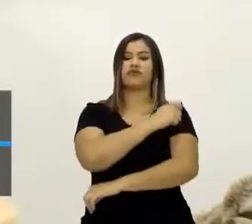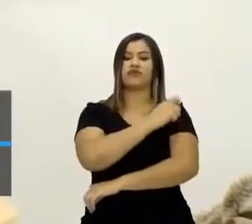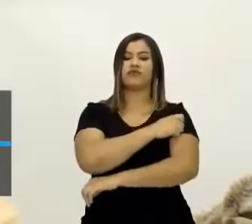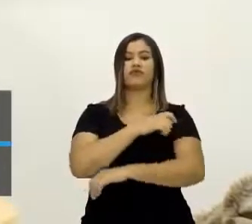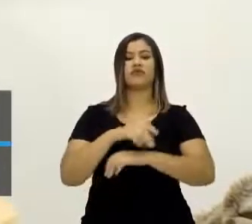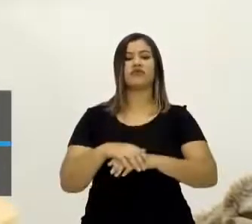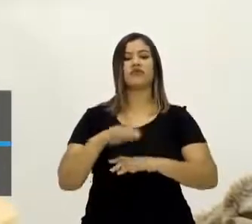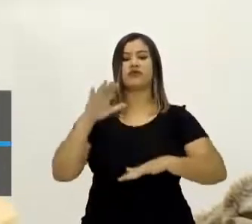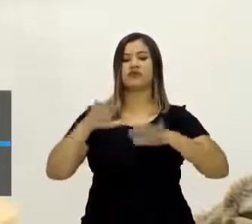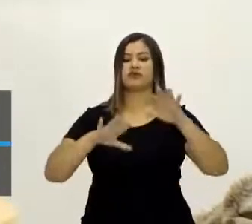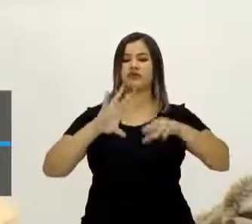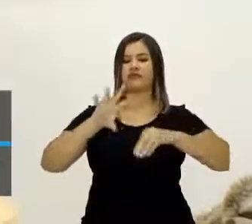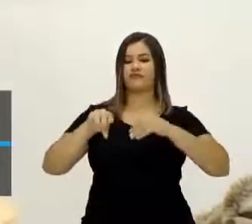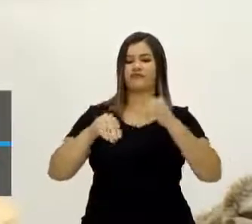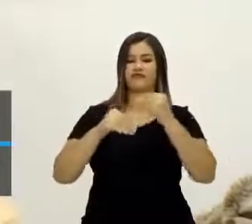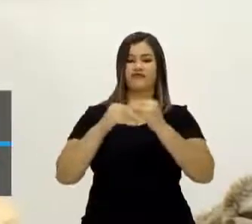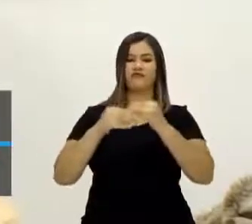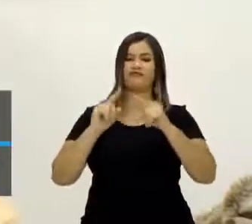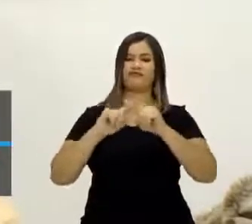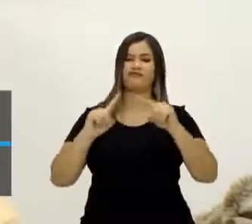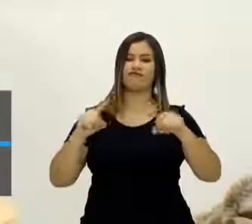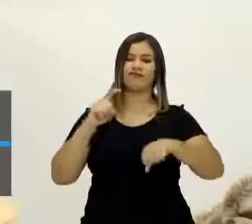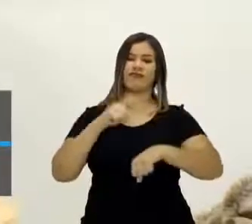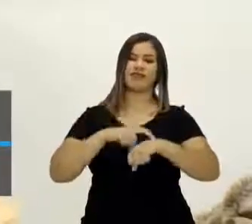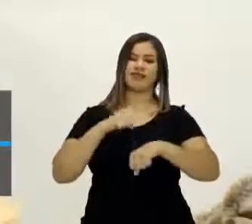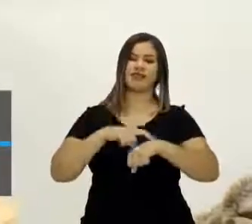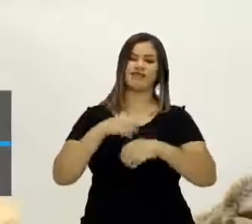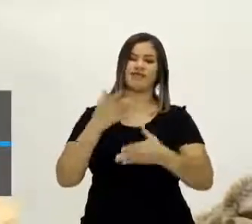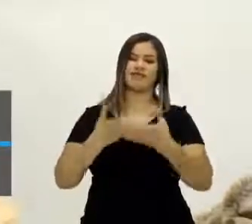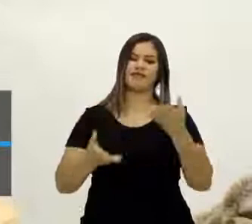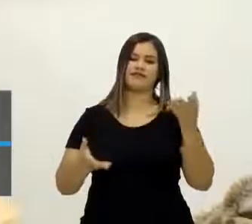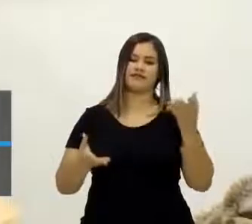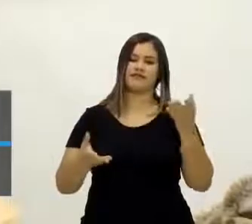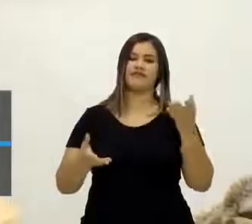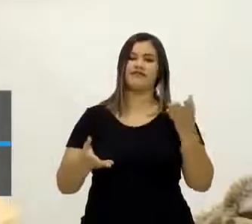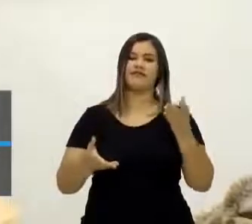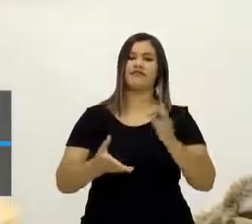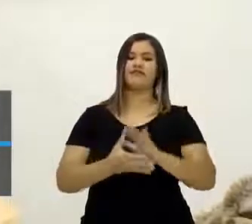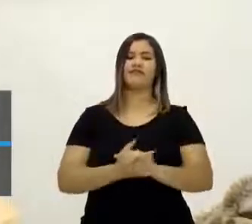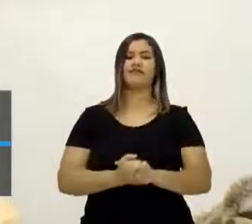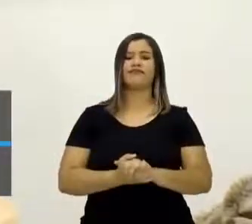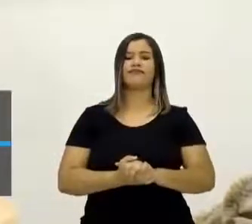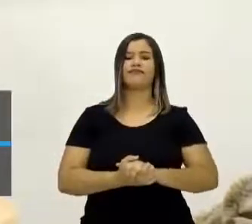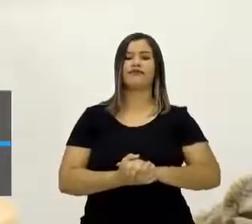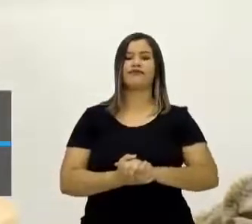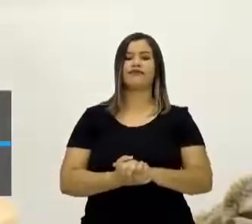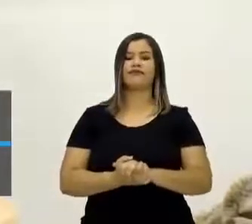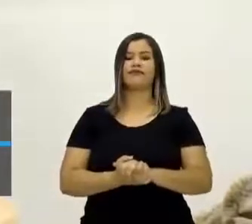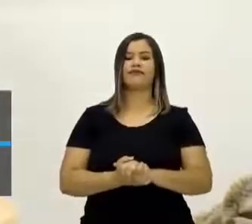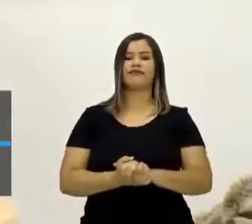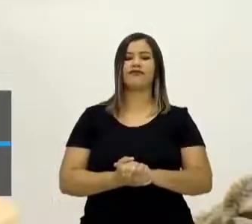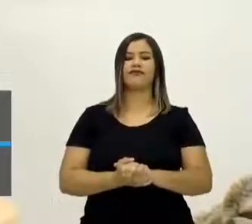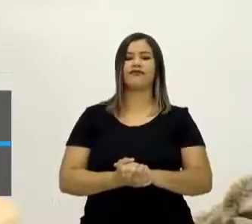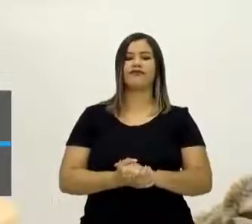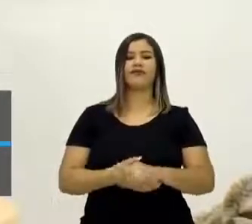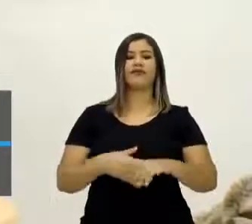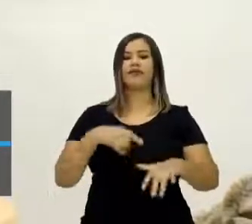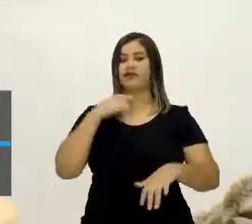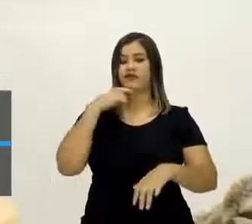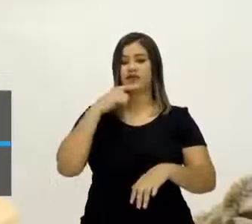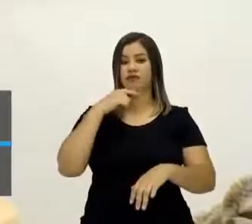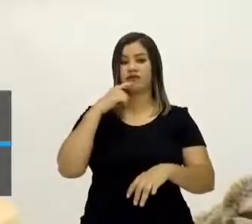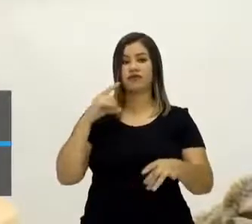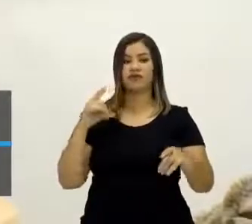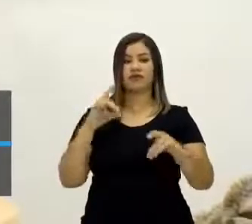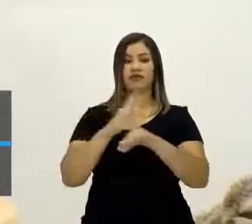quer falar alguma coisinha mais para você, a gente sai do tempo, ó. A gente já se perde aqui e fica sem conseguir terminar.